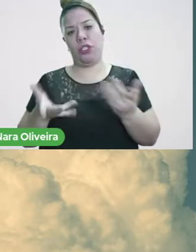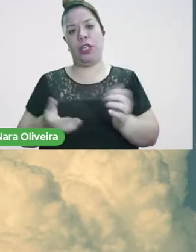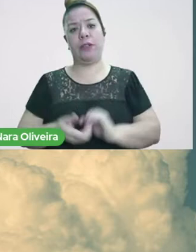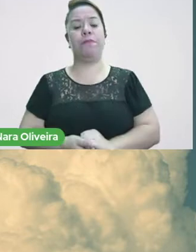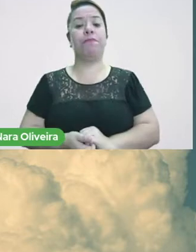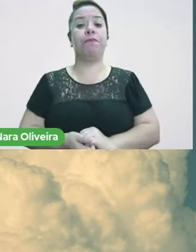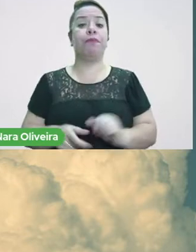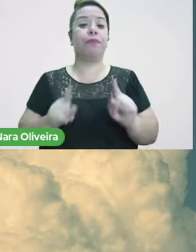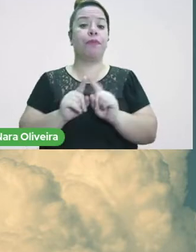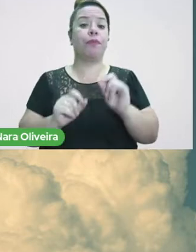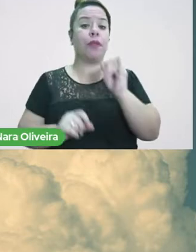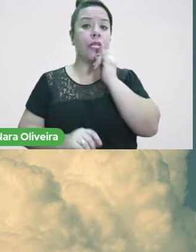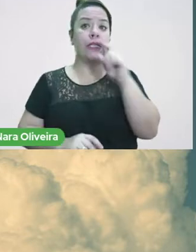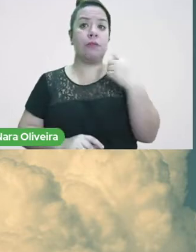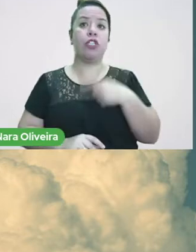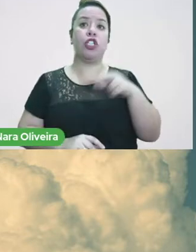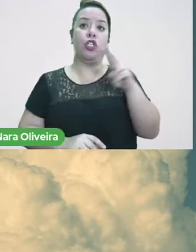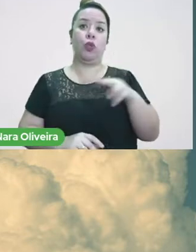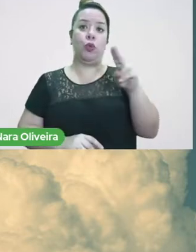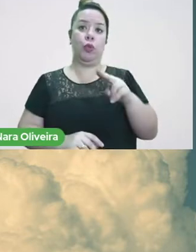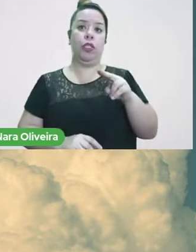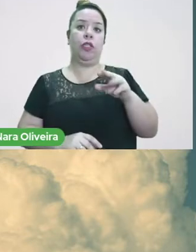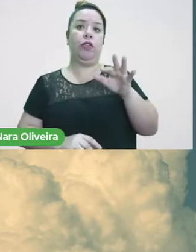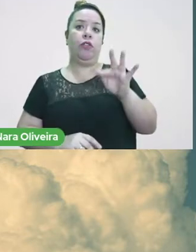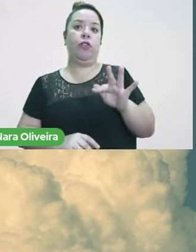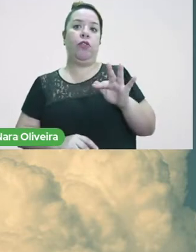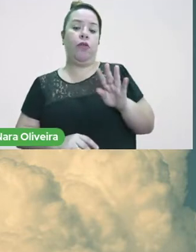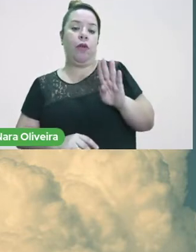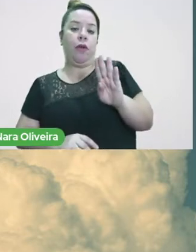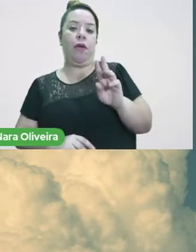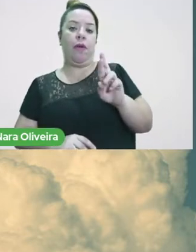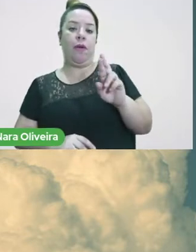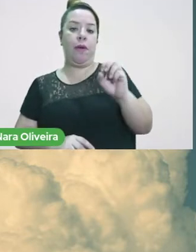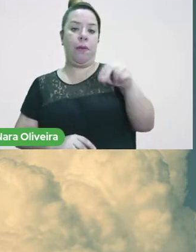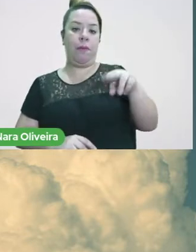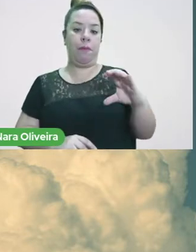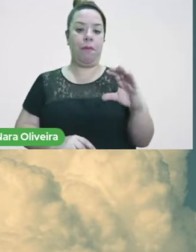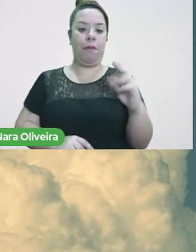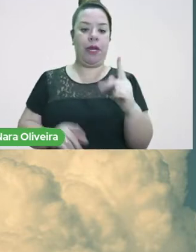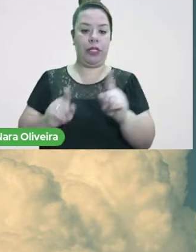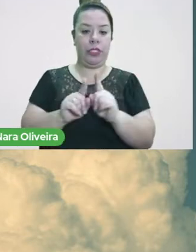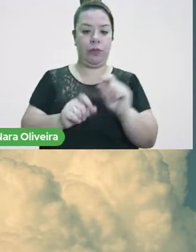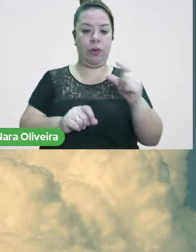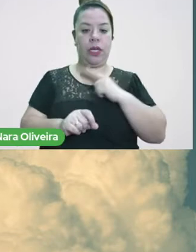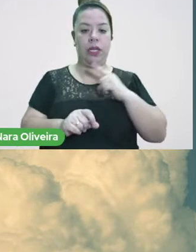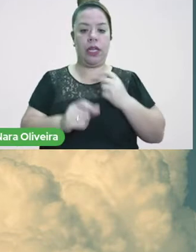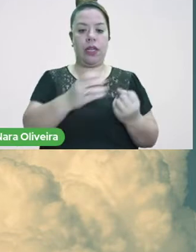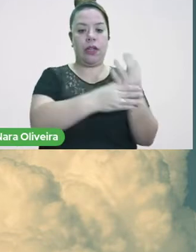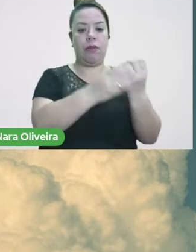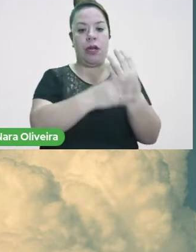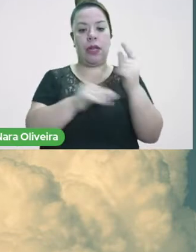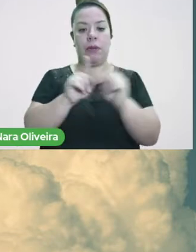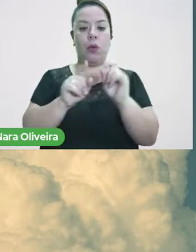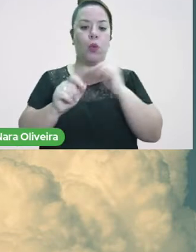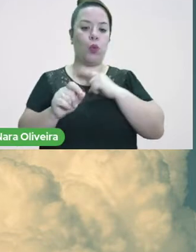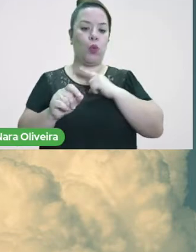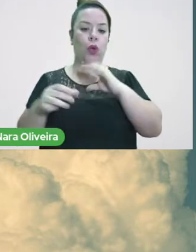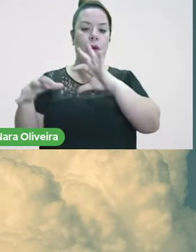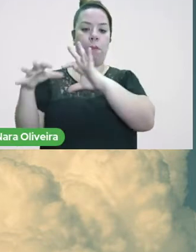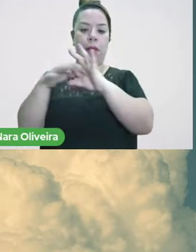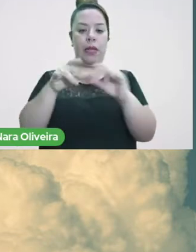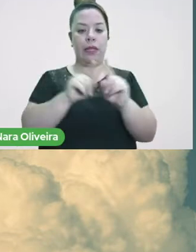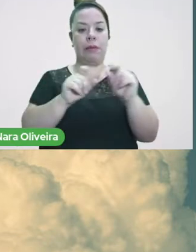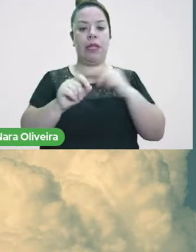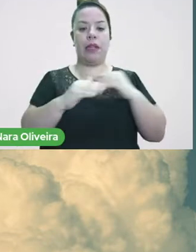usando feature e branch, ele vai criar uma branch, todos os commits vão usar aquele padrão de nomenclatura,